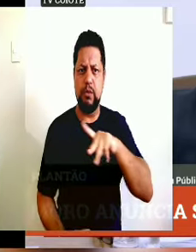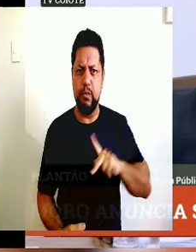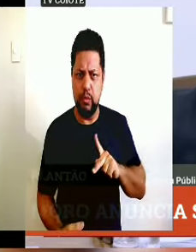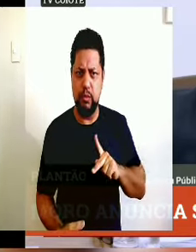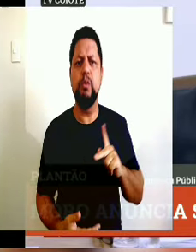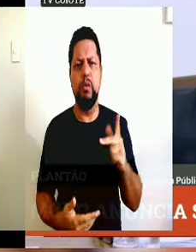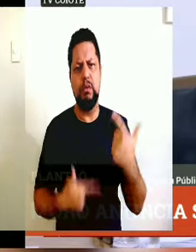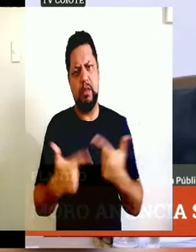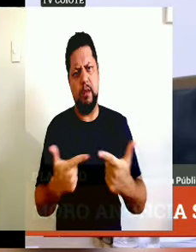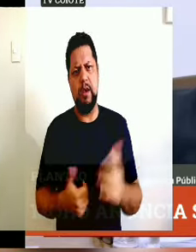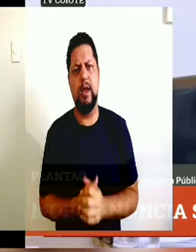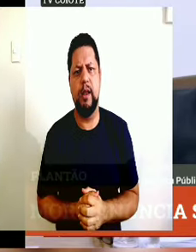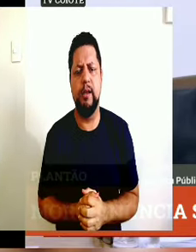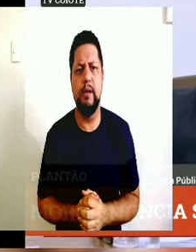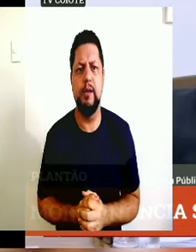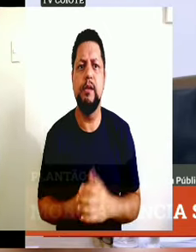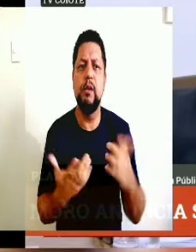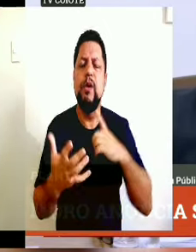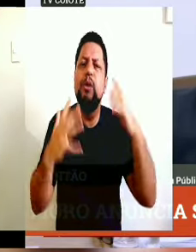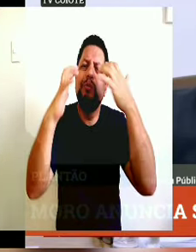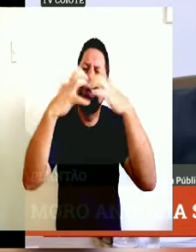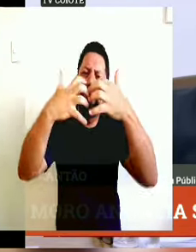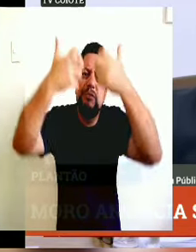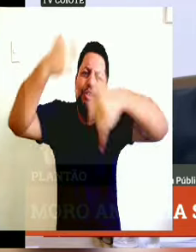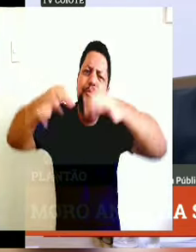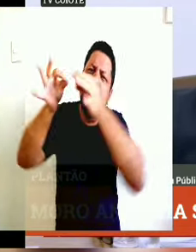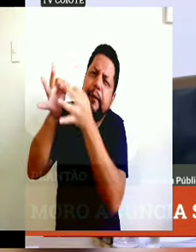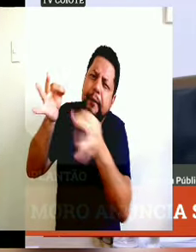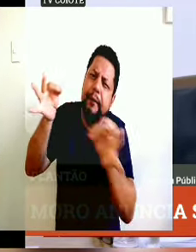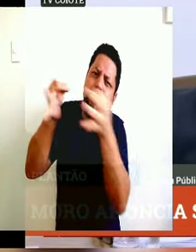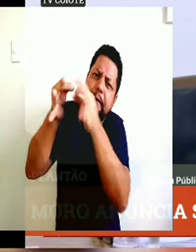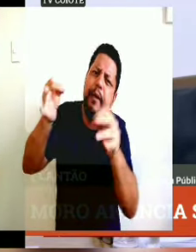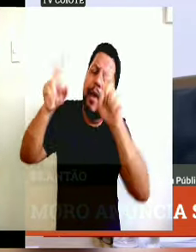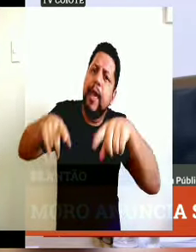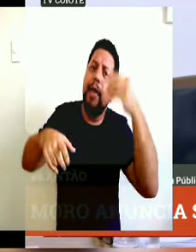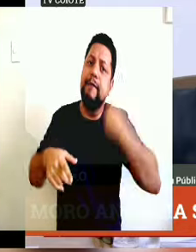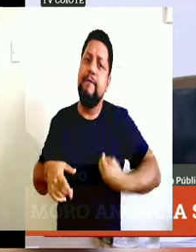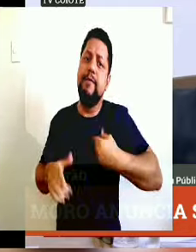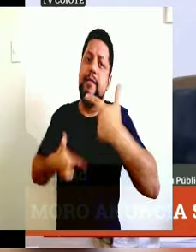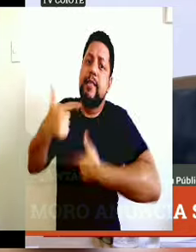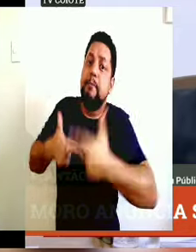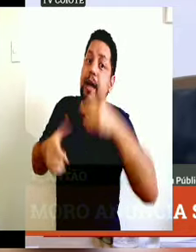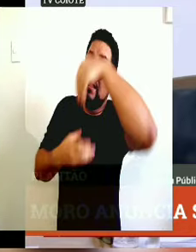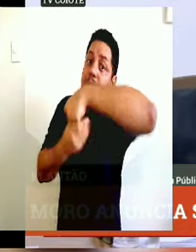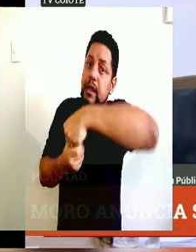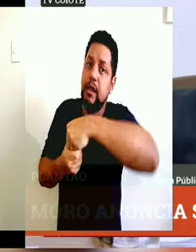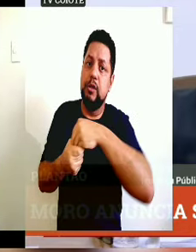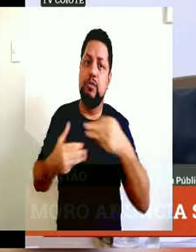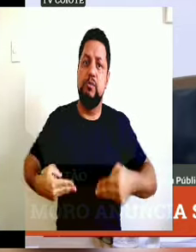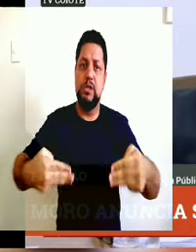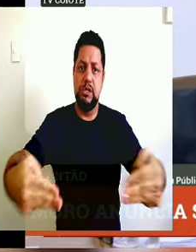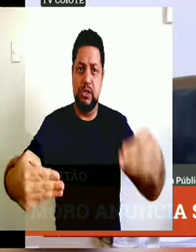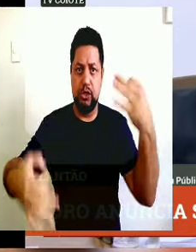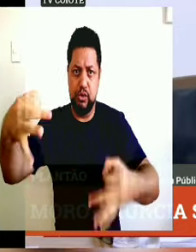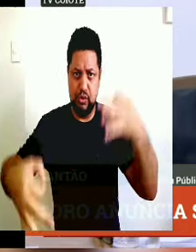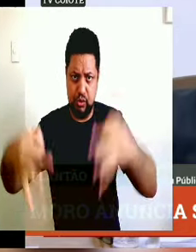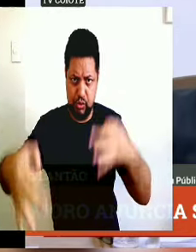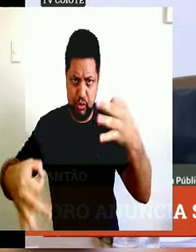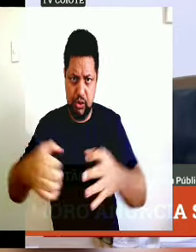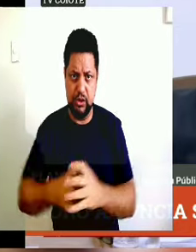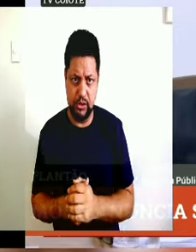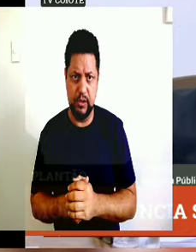cansativo todas essas reflexões. O projeto de anticrime poderia ter avanços maiores, infelizmente não foi aprovado